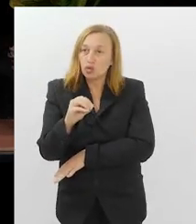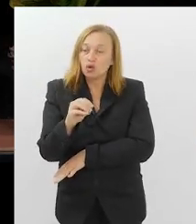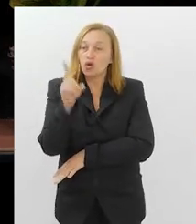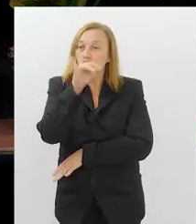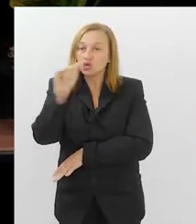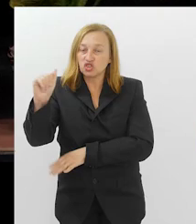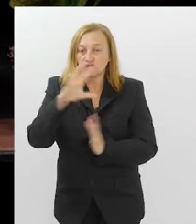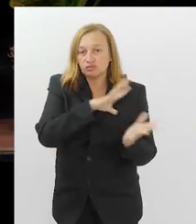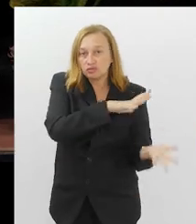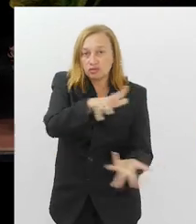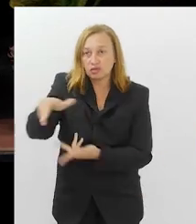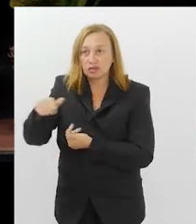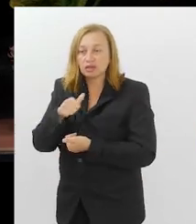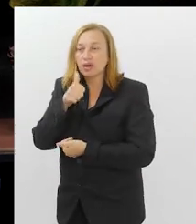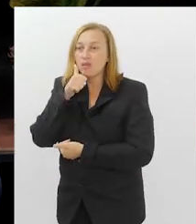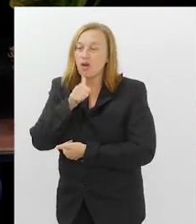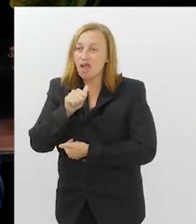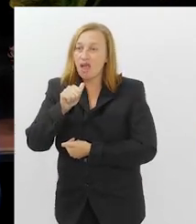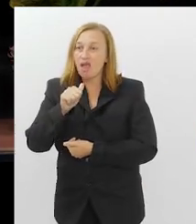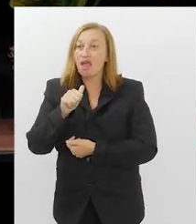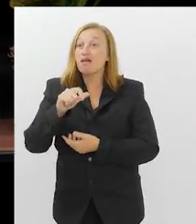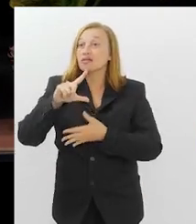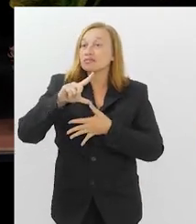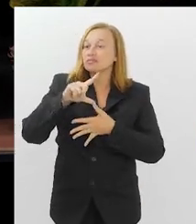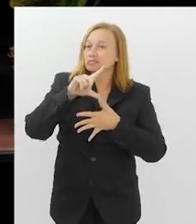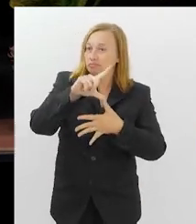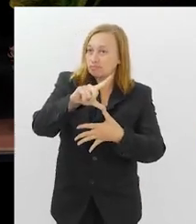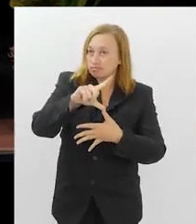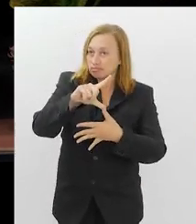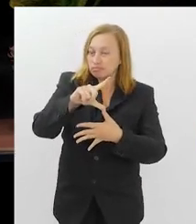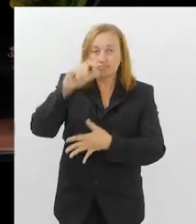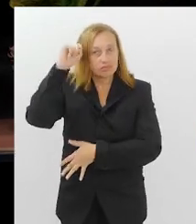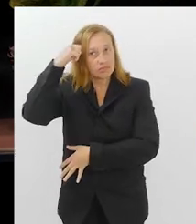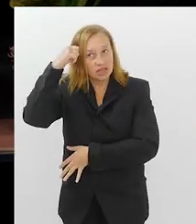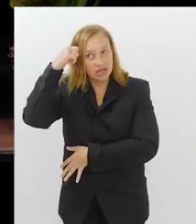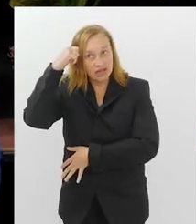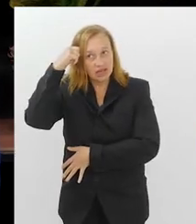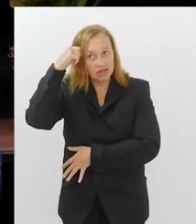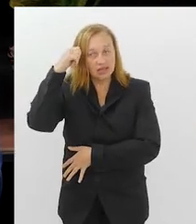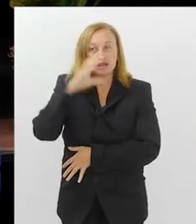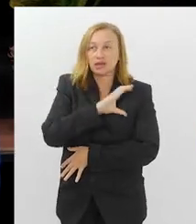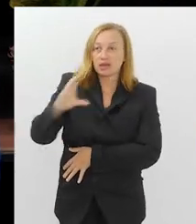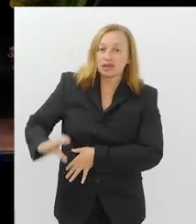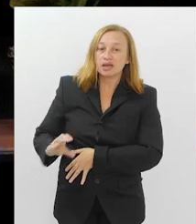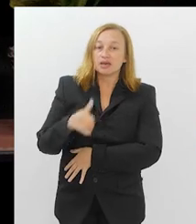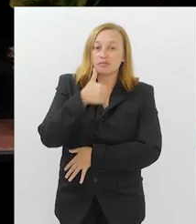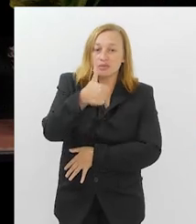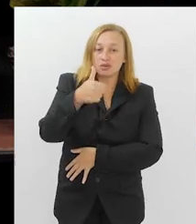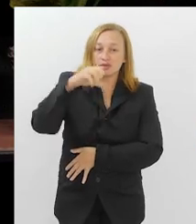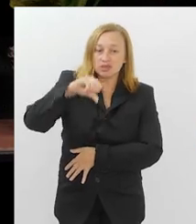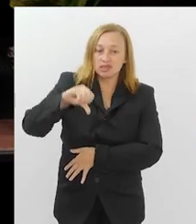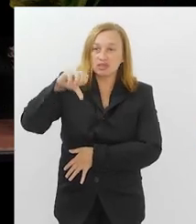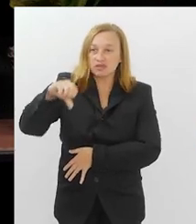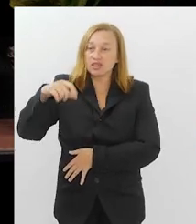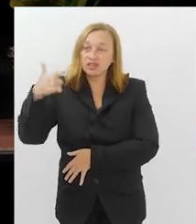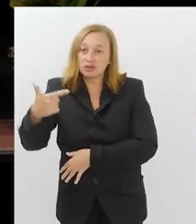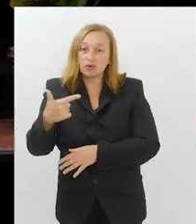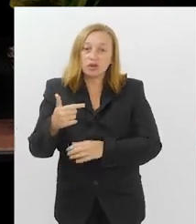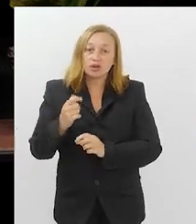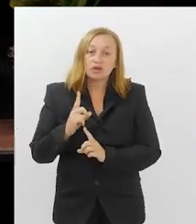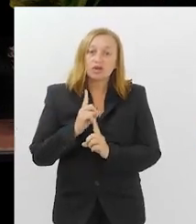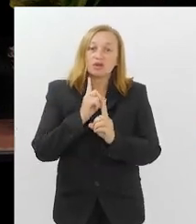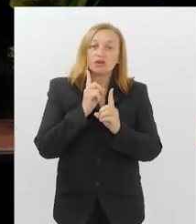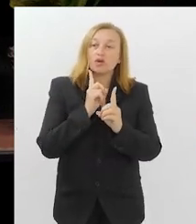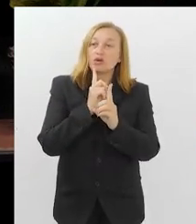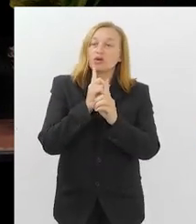Internacional da Mulher Negra, Latino-Americana e Caribenha, ela nasceu em 1992, no primeiro encontro